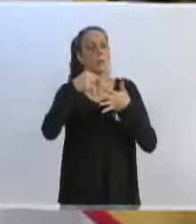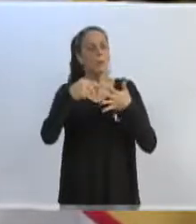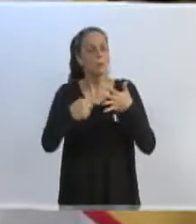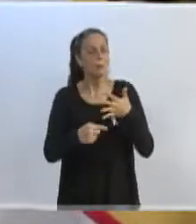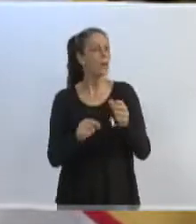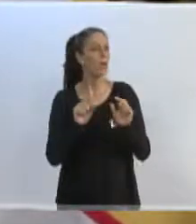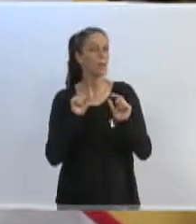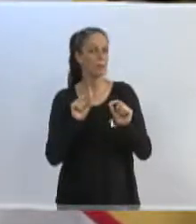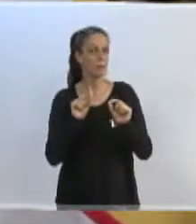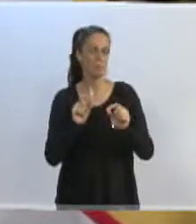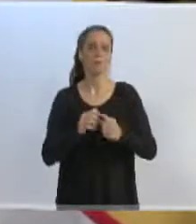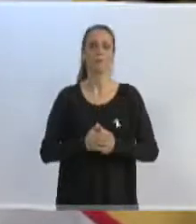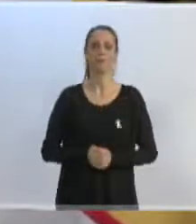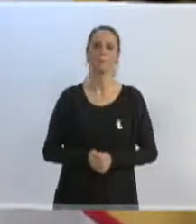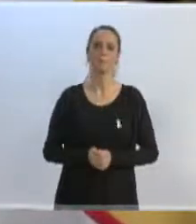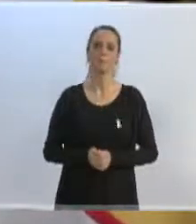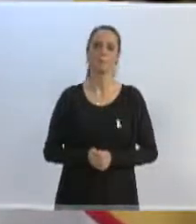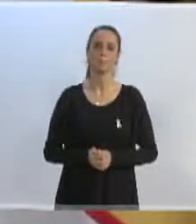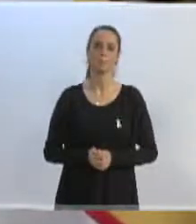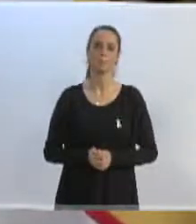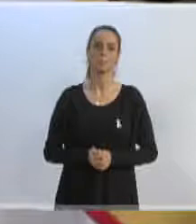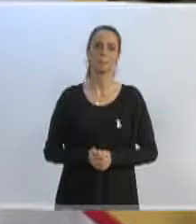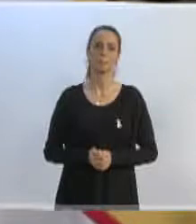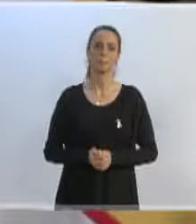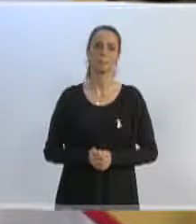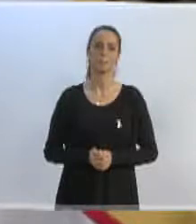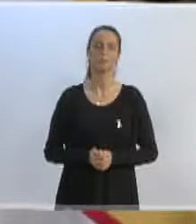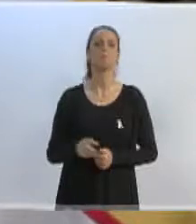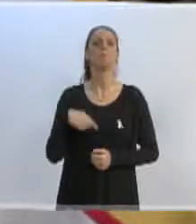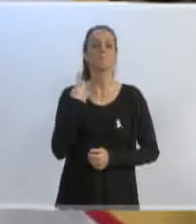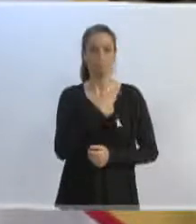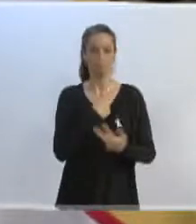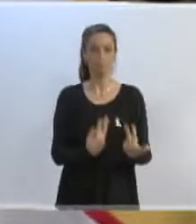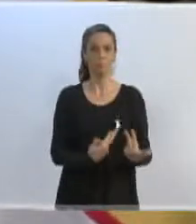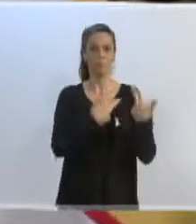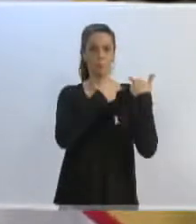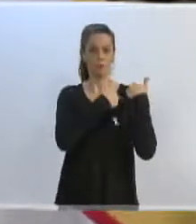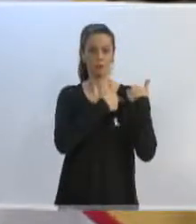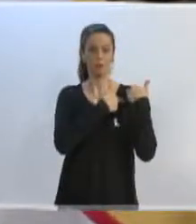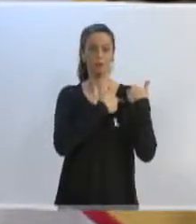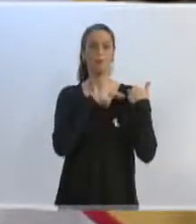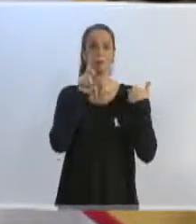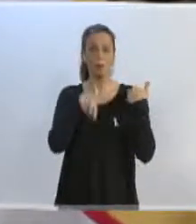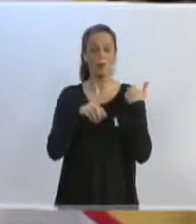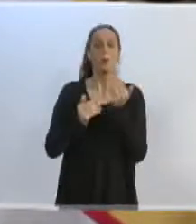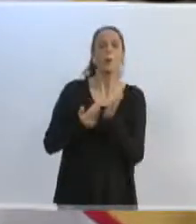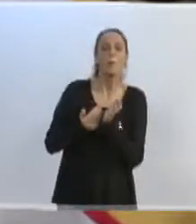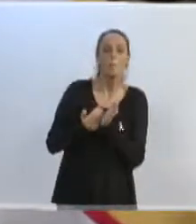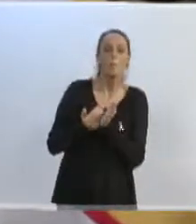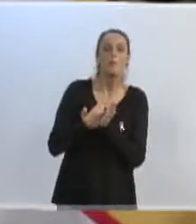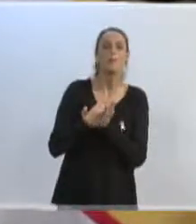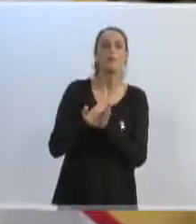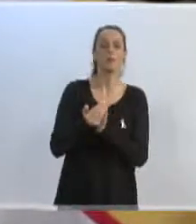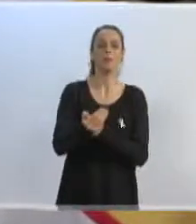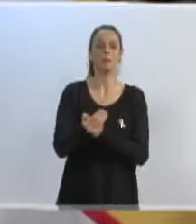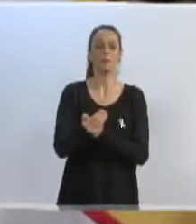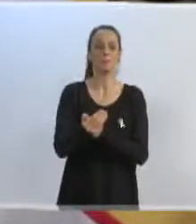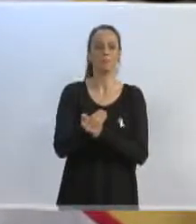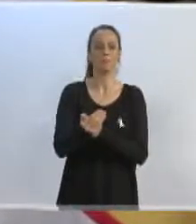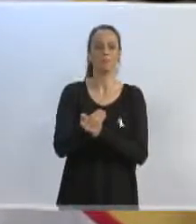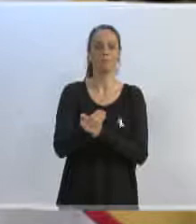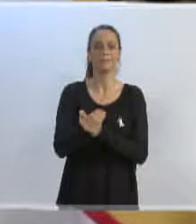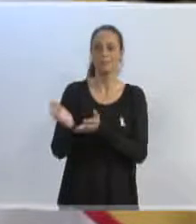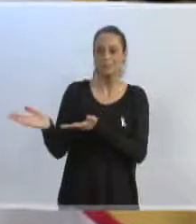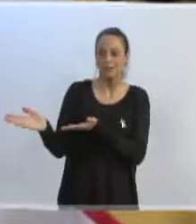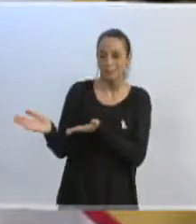destacar que nossa parcela é a porta de entrada para a